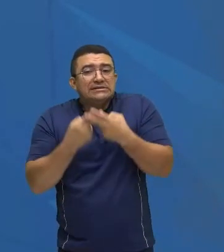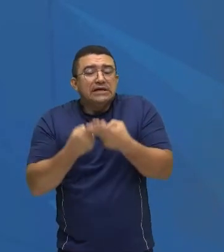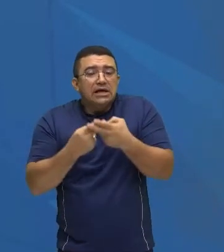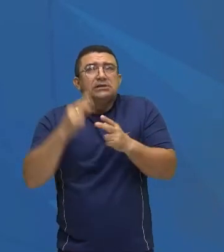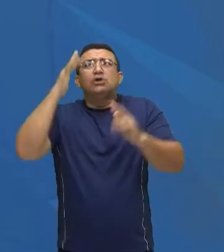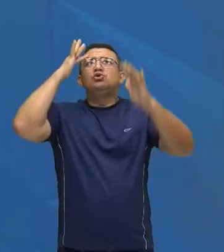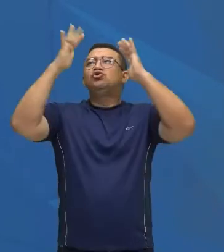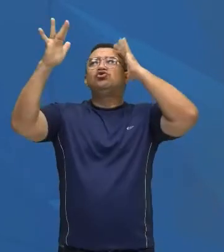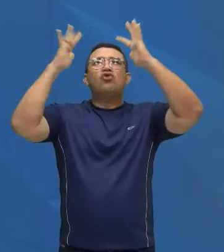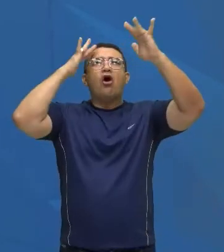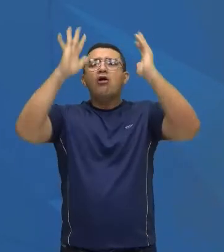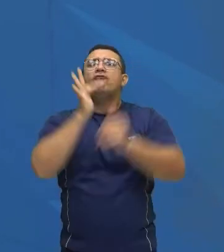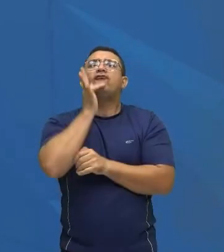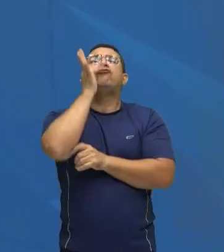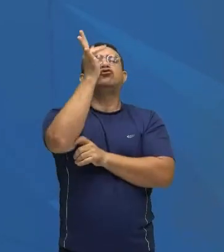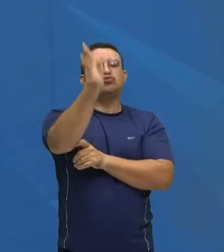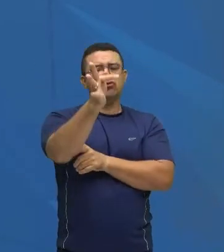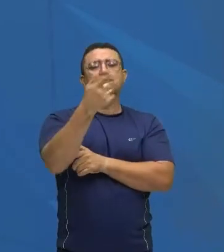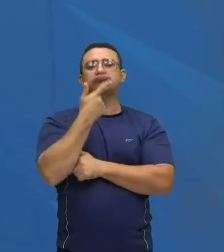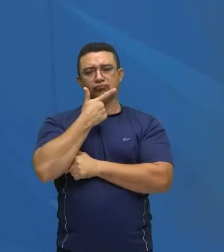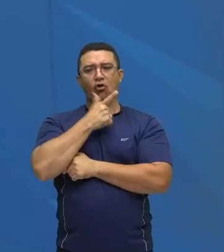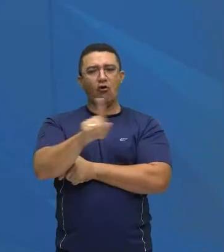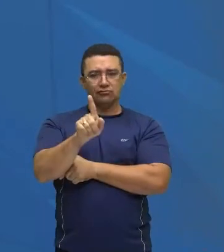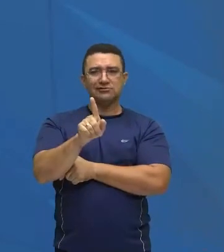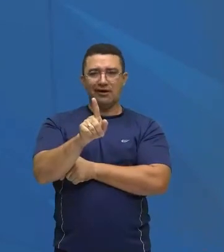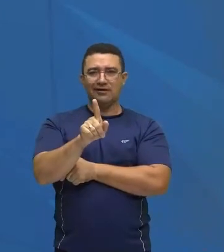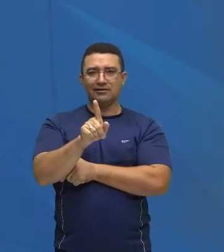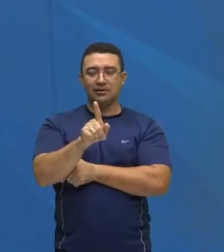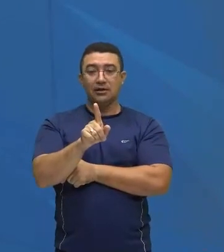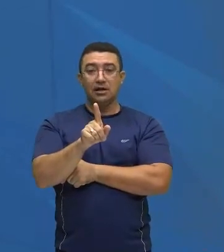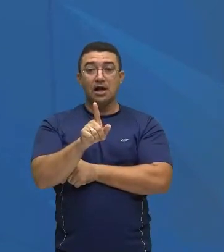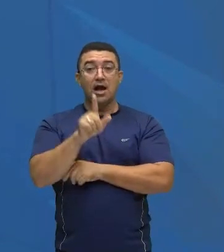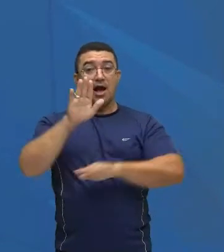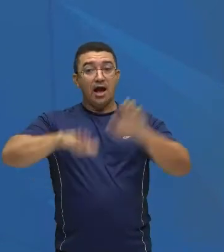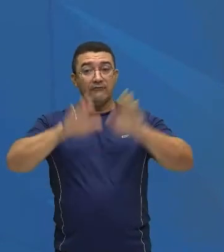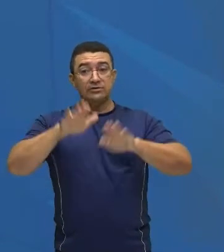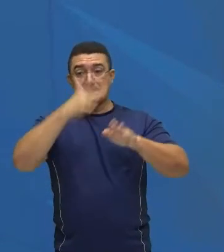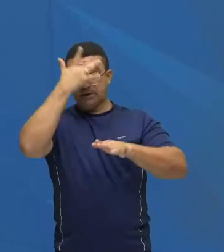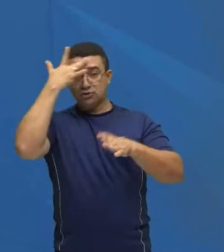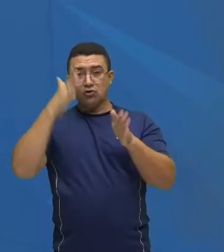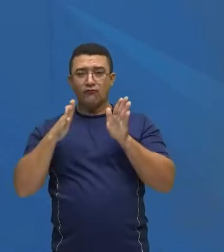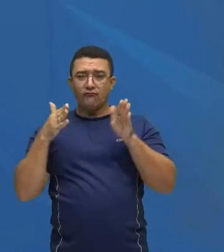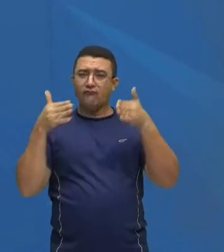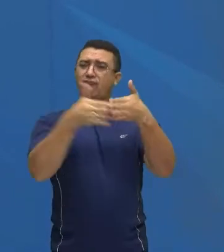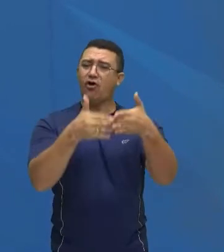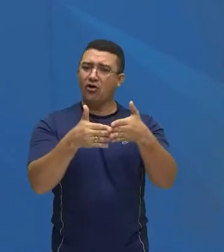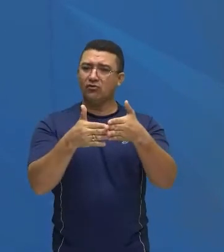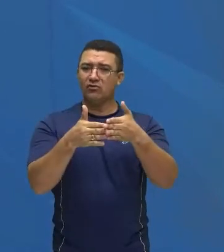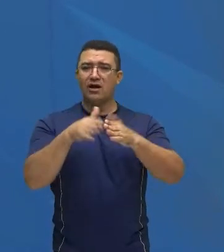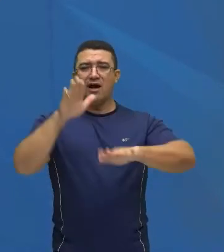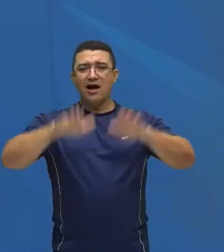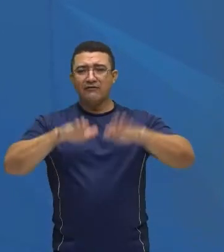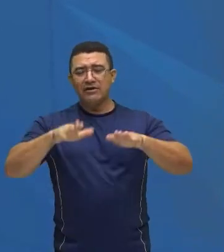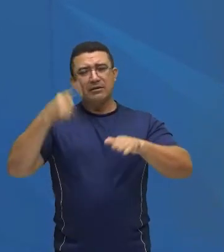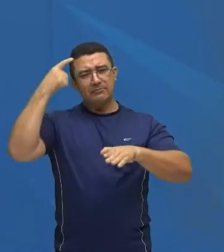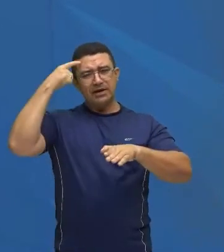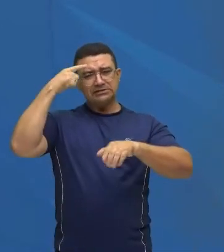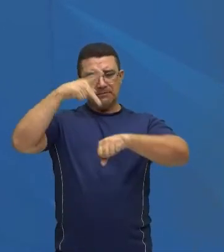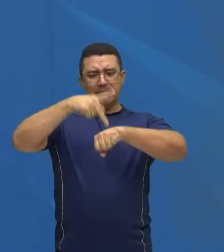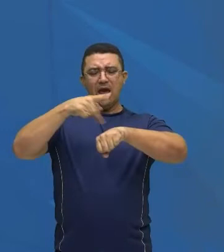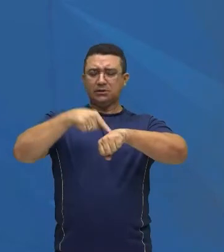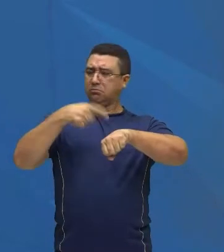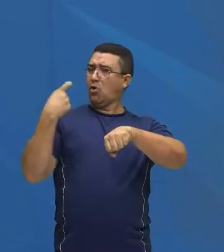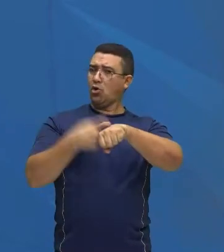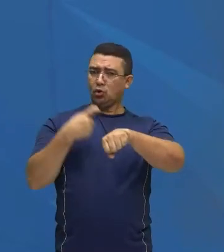realmente importante, porque de tanto que você está ali focado, né, por mais que você não tenha a resistência de uma rocha,